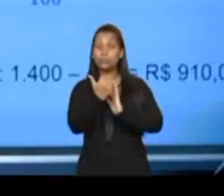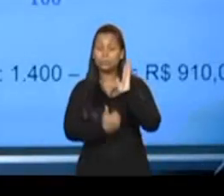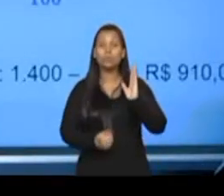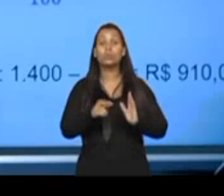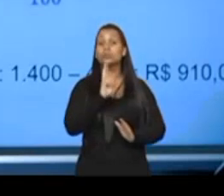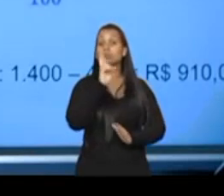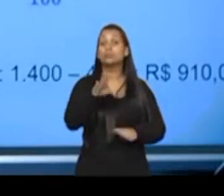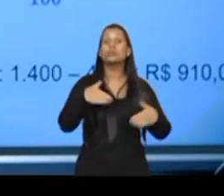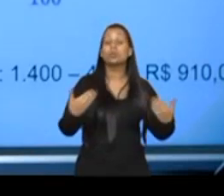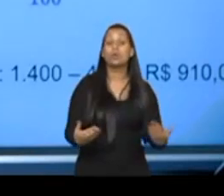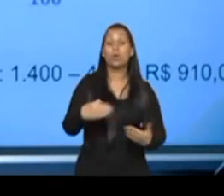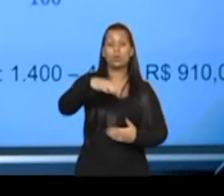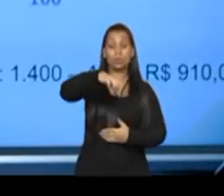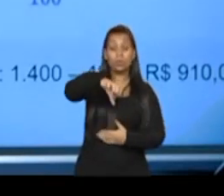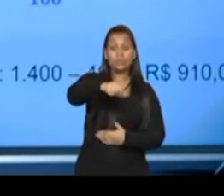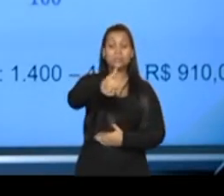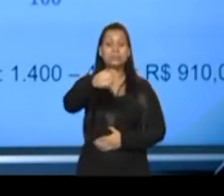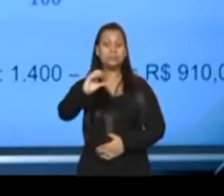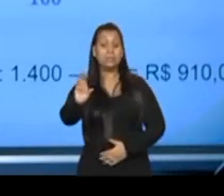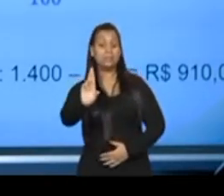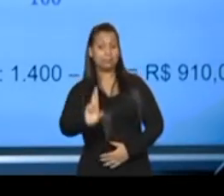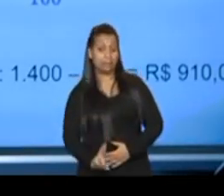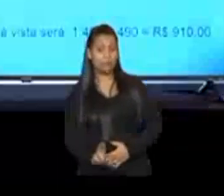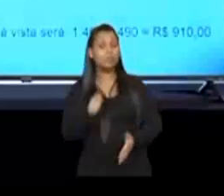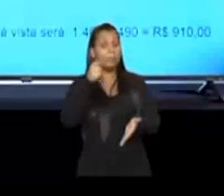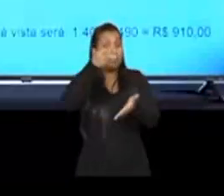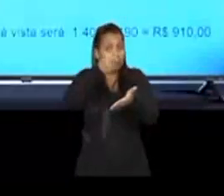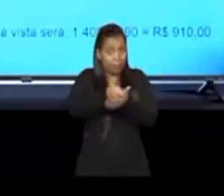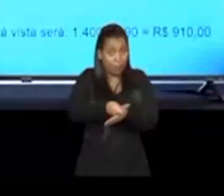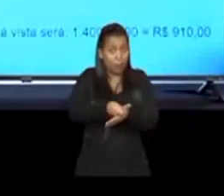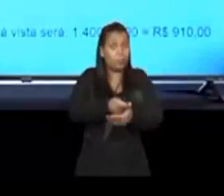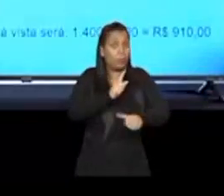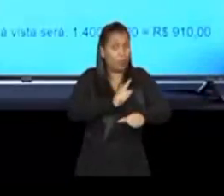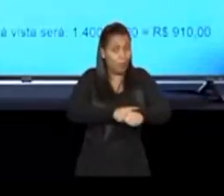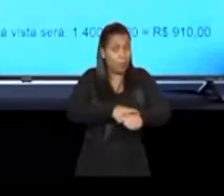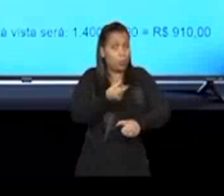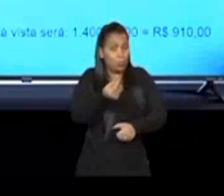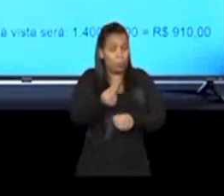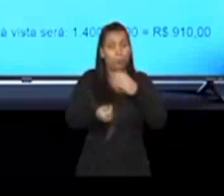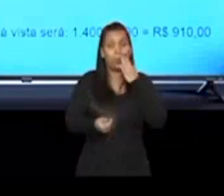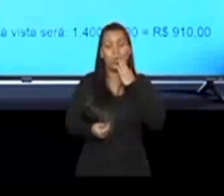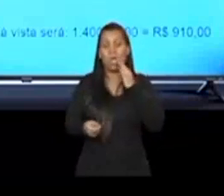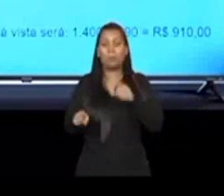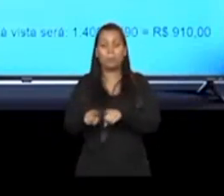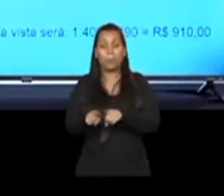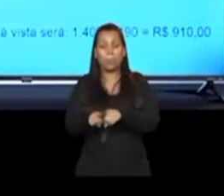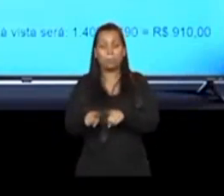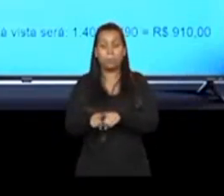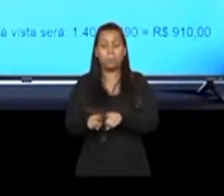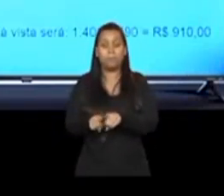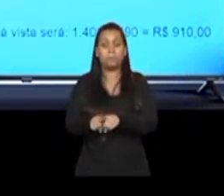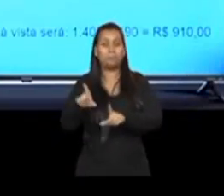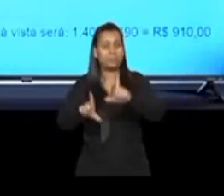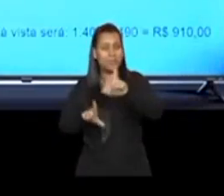R$ 910, que é o preço dessa televisão à vista. Aqui, vale a pena comentar que o preço do televisor